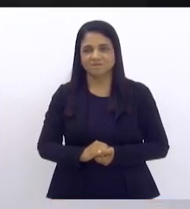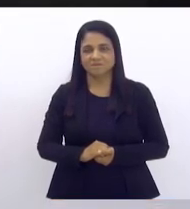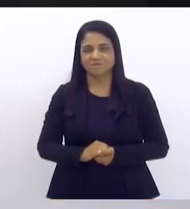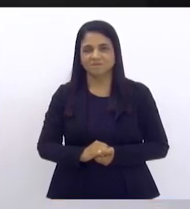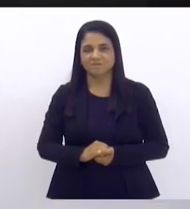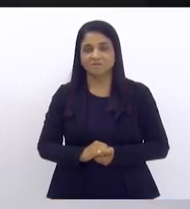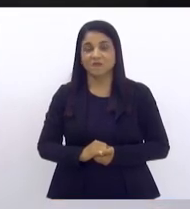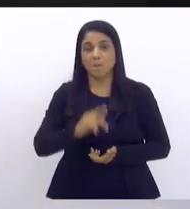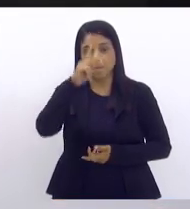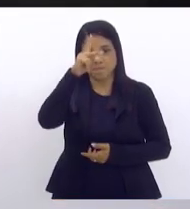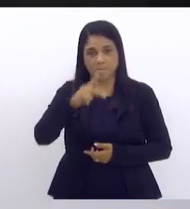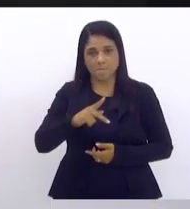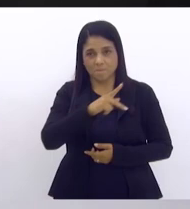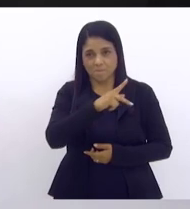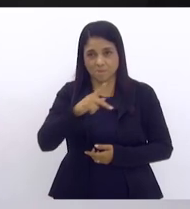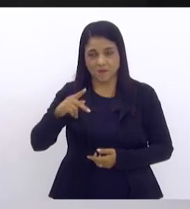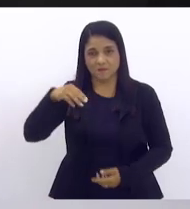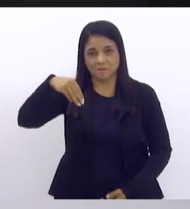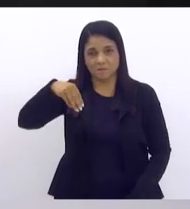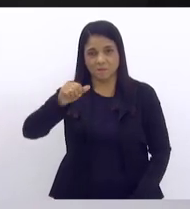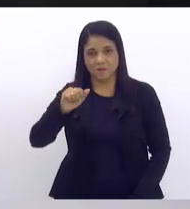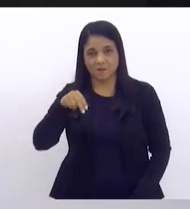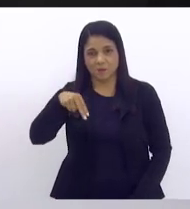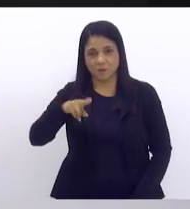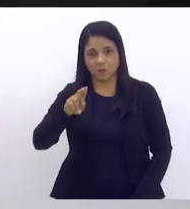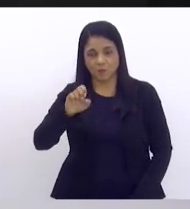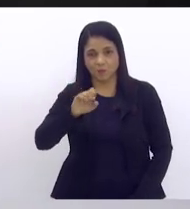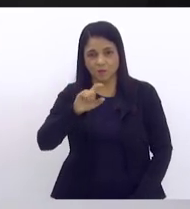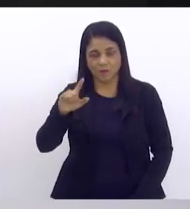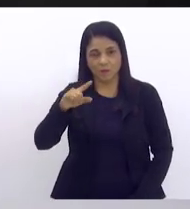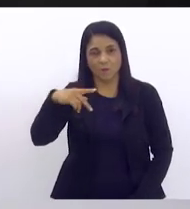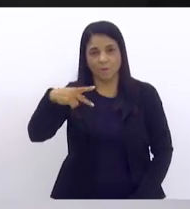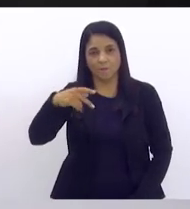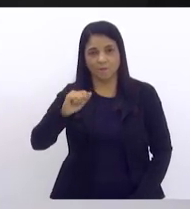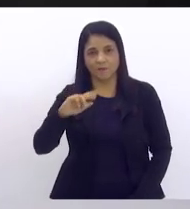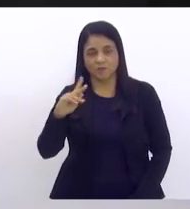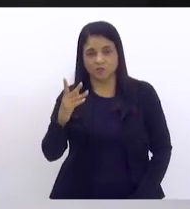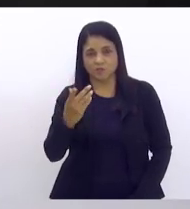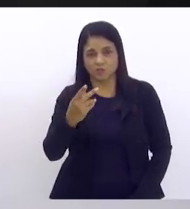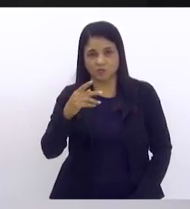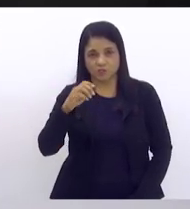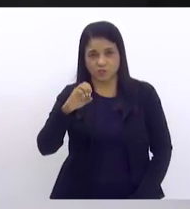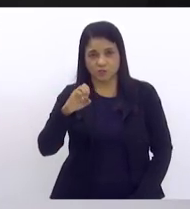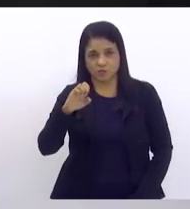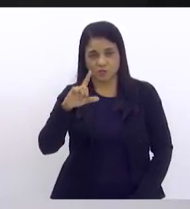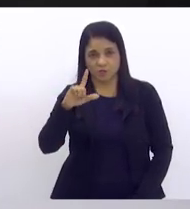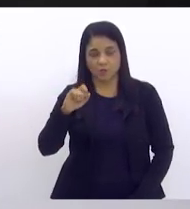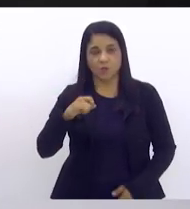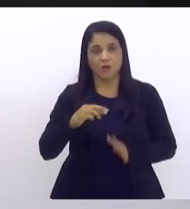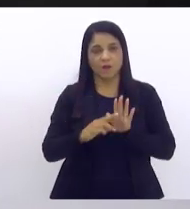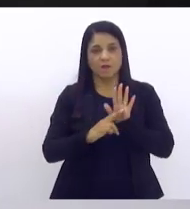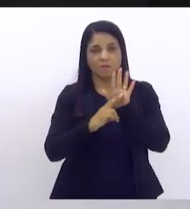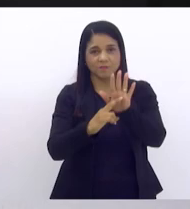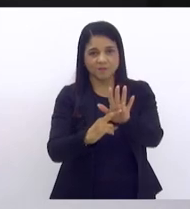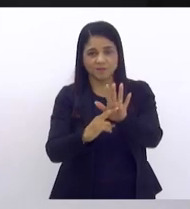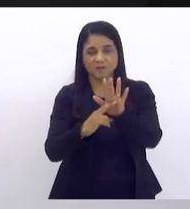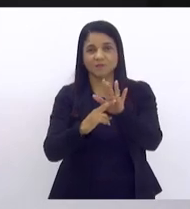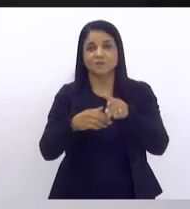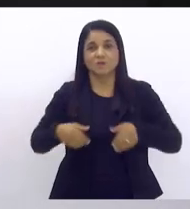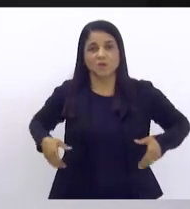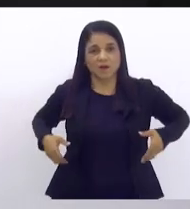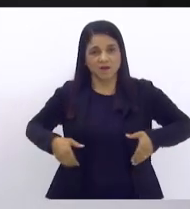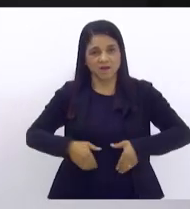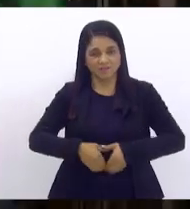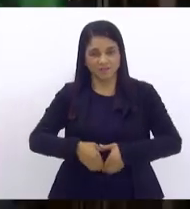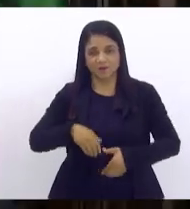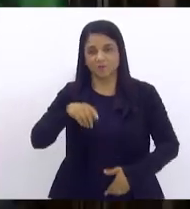Reverendíssimo Padre Manuel Pacheco, que é o capelão da LERJ, hoje representando o nosso cardeal, Dom Orani Tempesta, que